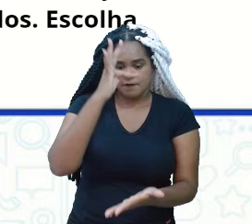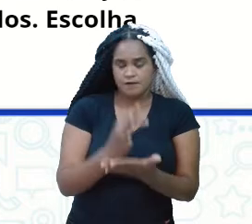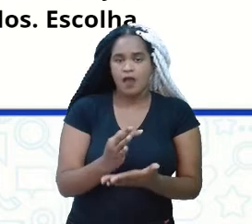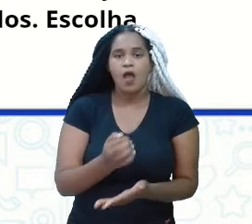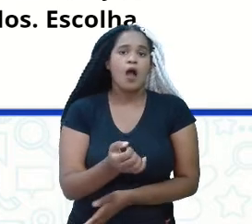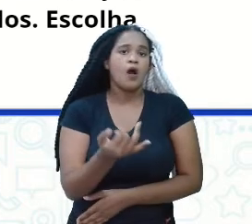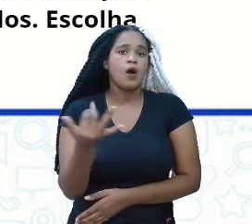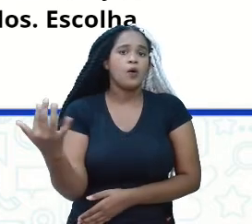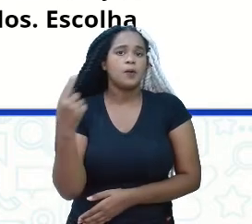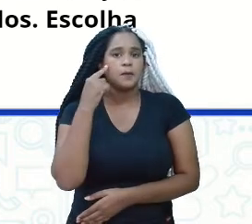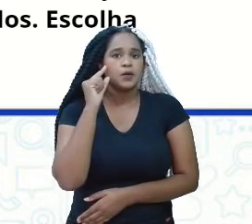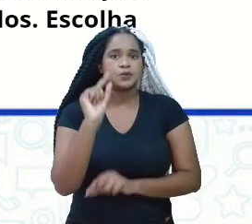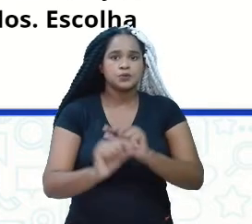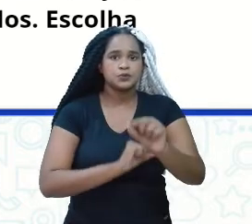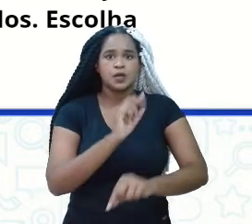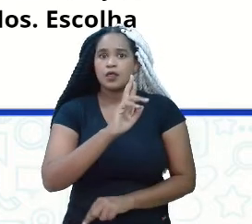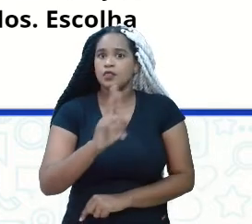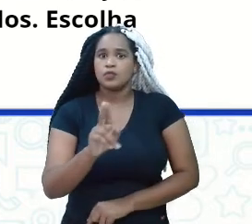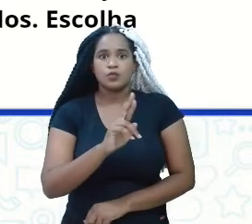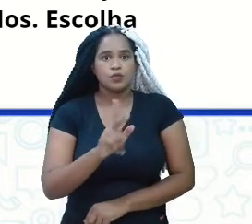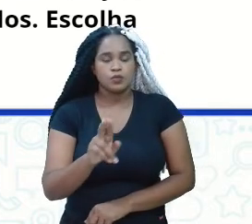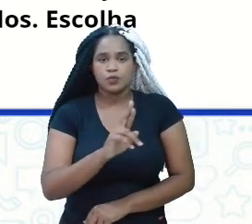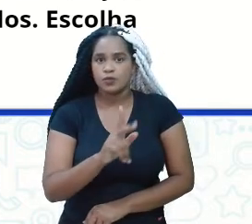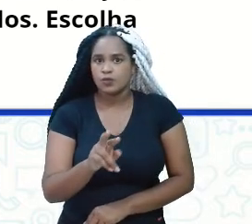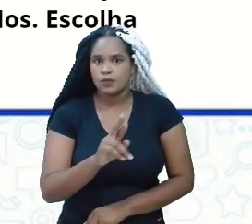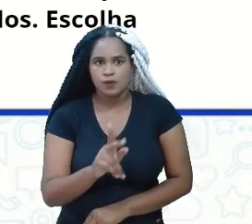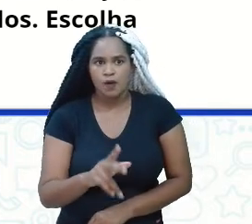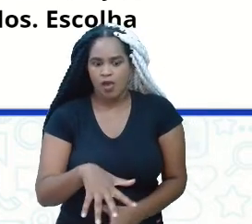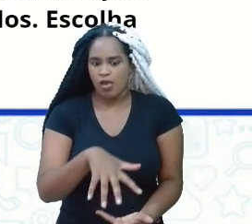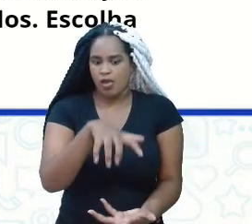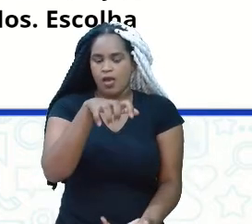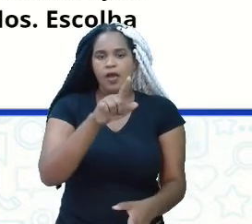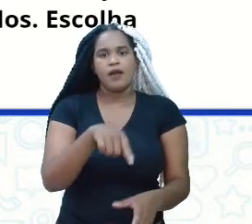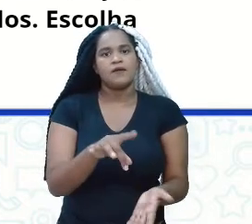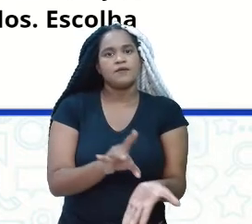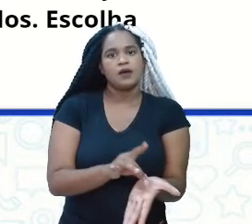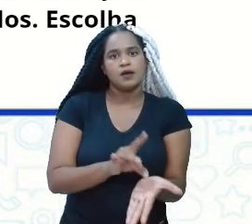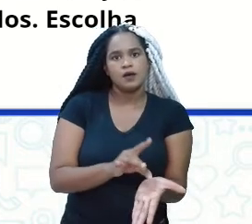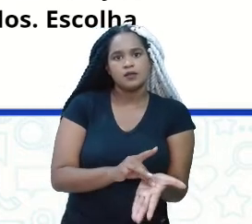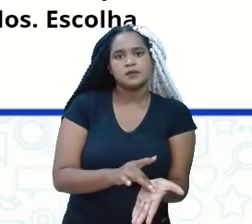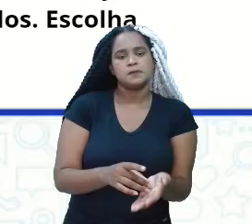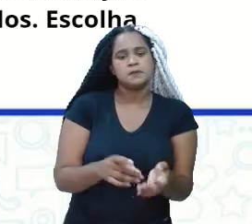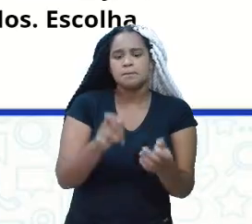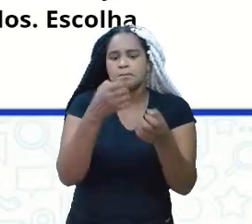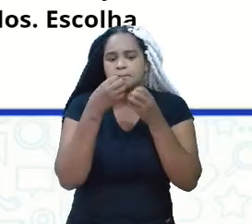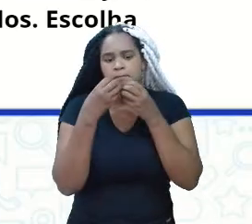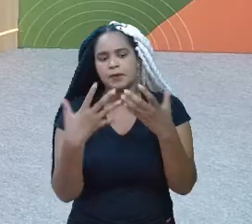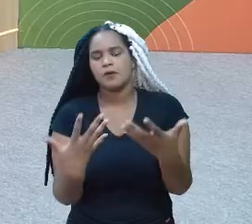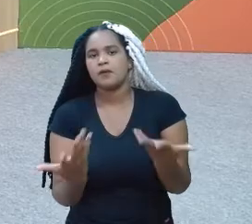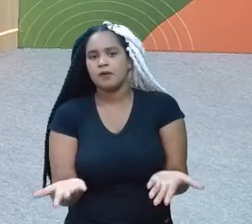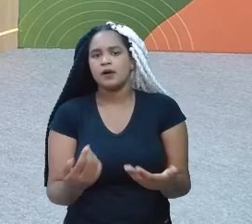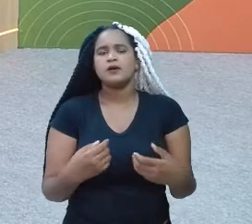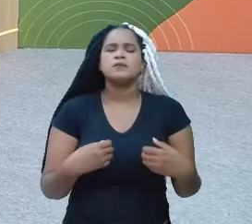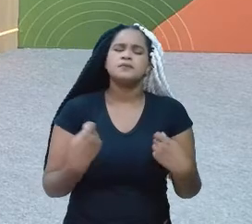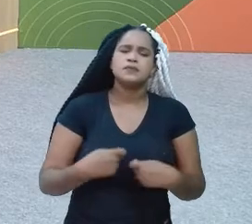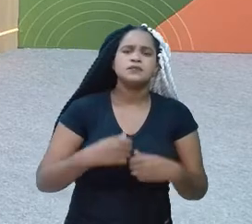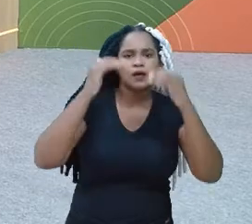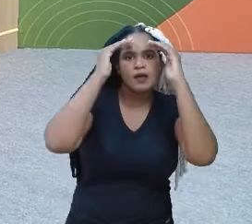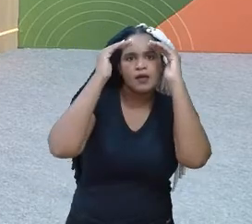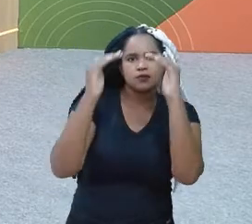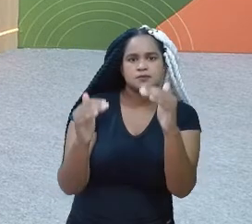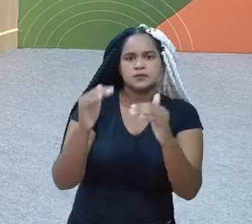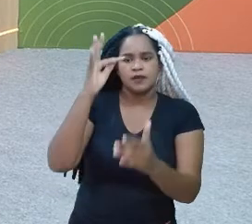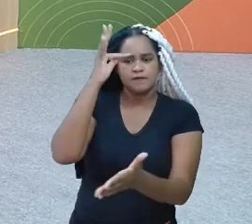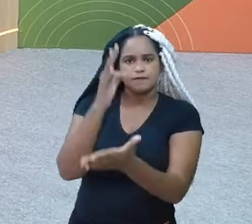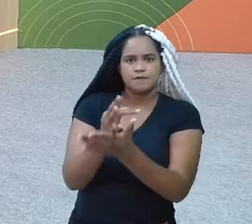que ela não é uma assombração, ela é uma crença. E aí é interessante respeitar a crença das pessoas,